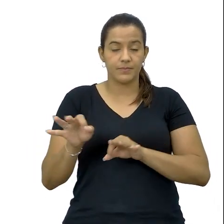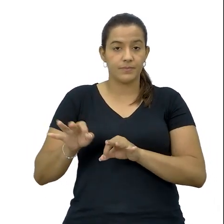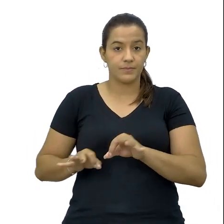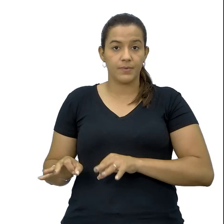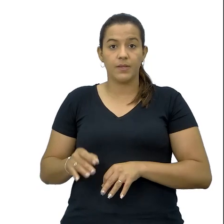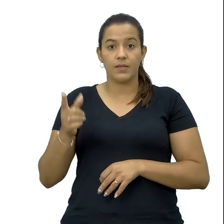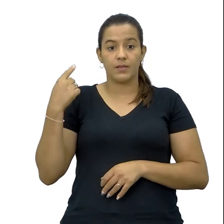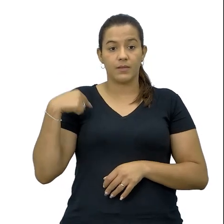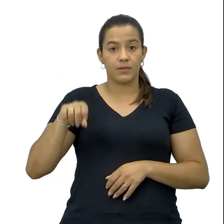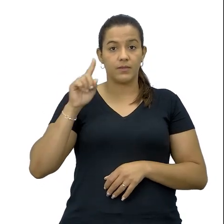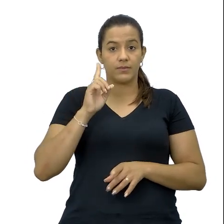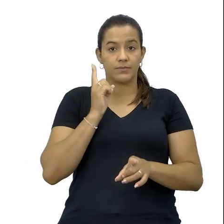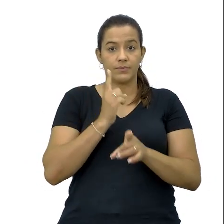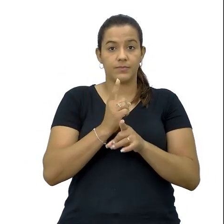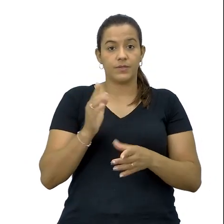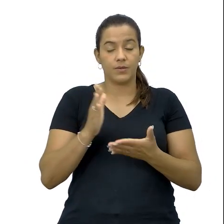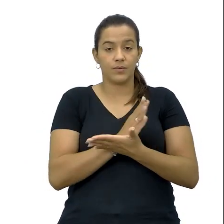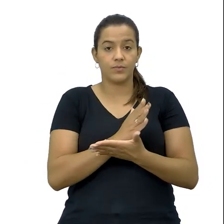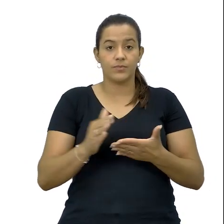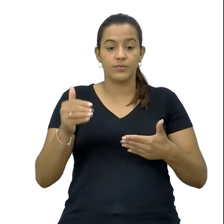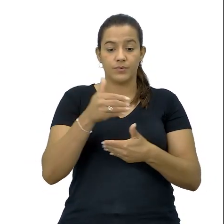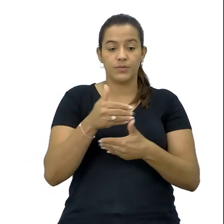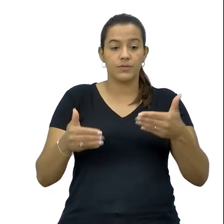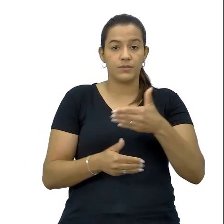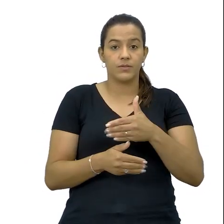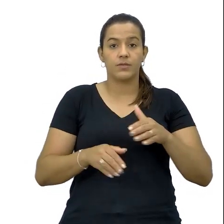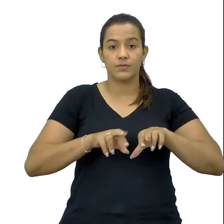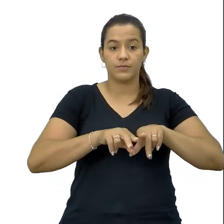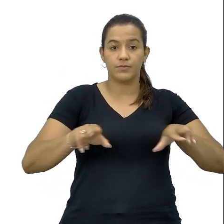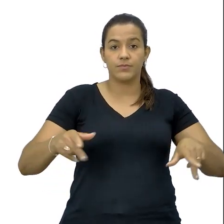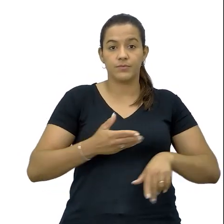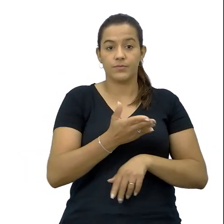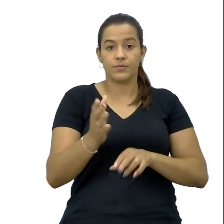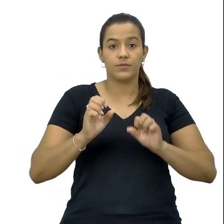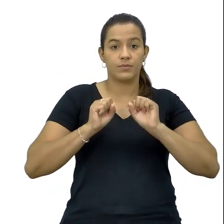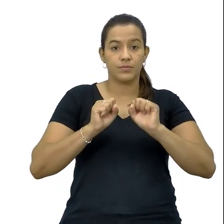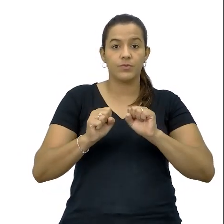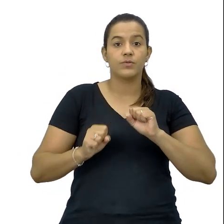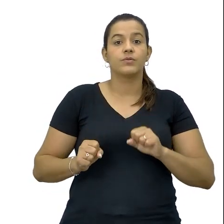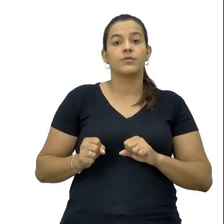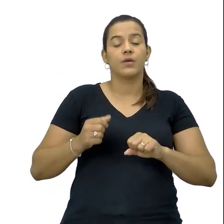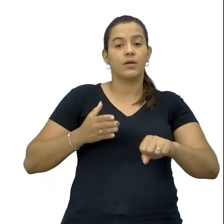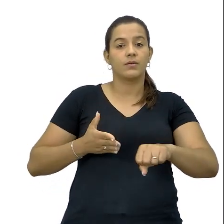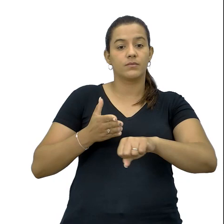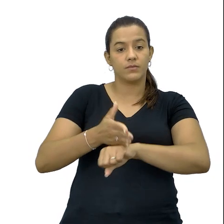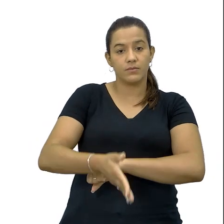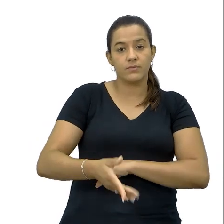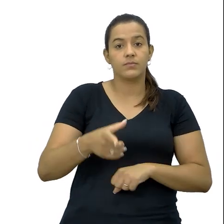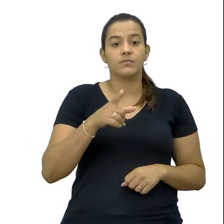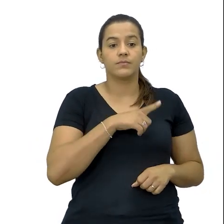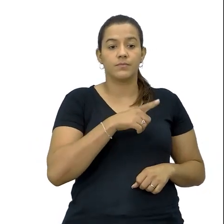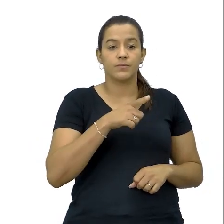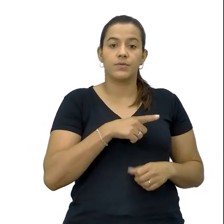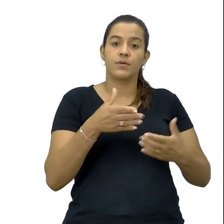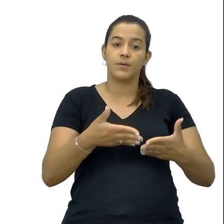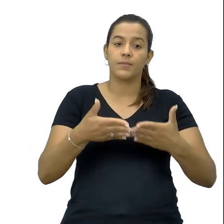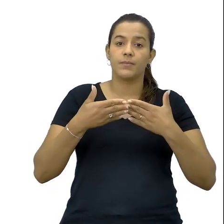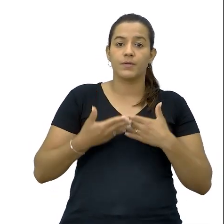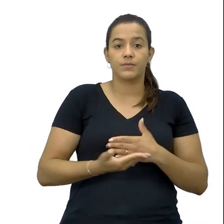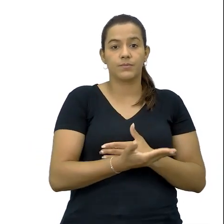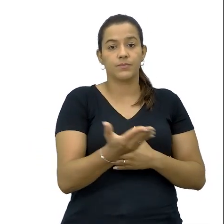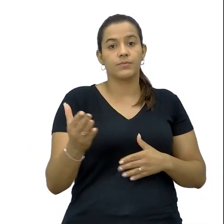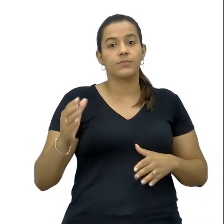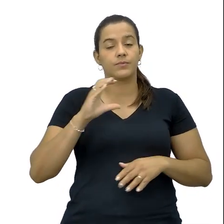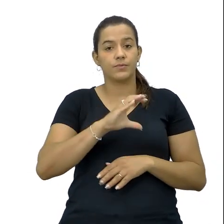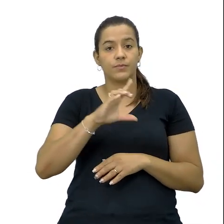lá no planejamento, em um dos slides, tinha, né, onde vocês poderiam acessar essa matriz, então peçam para os vossos coordenadores,